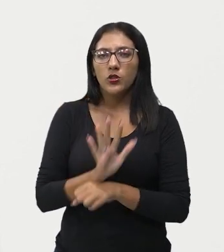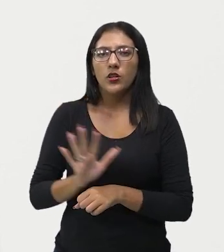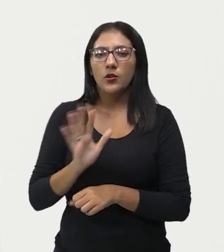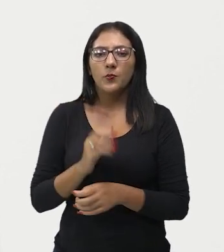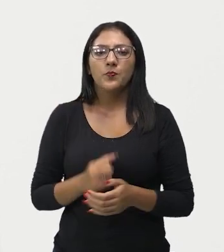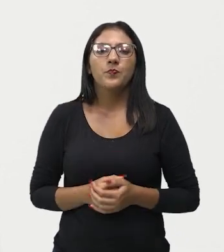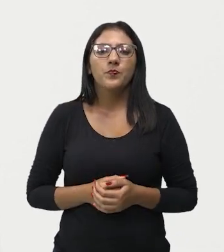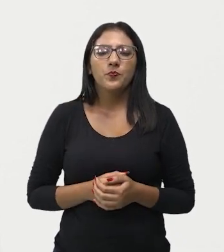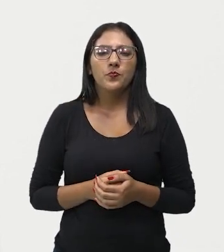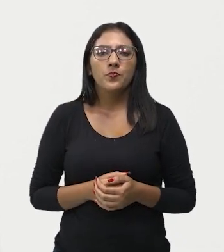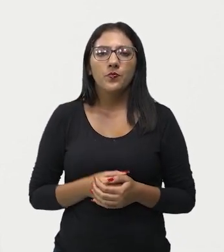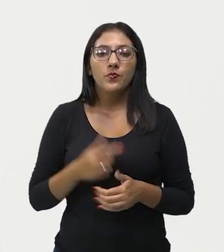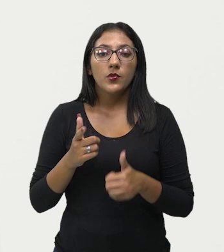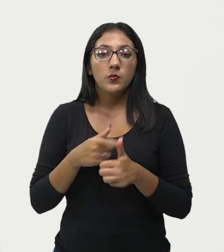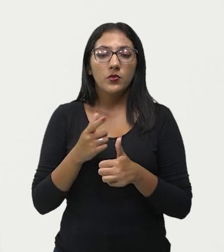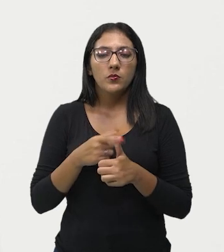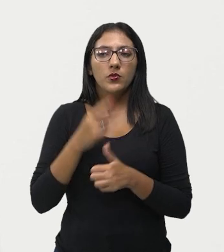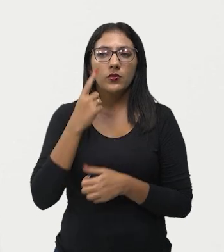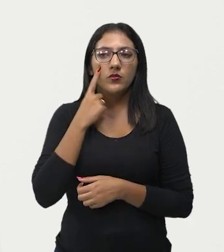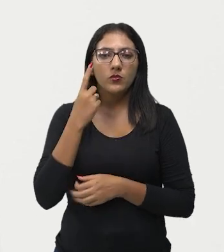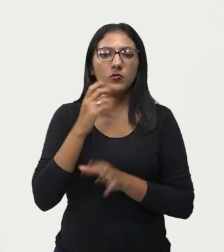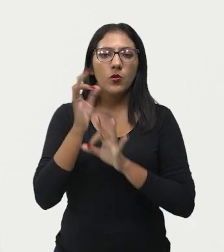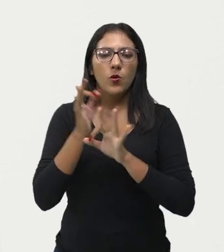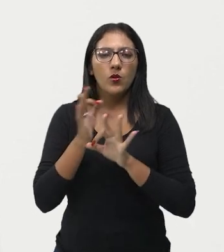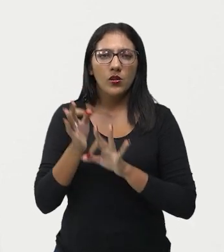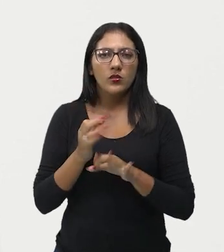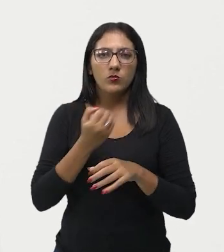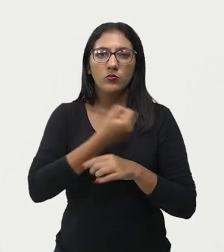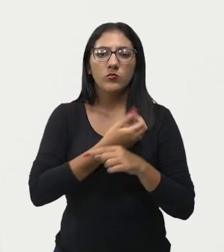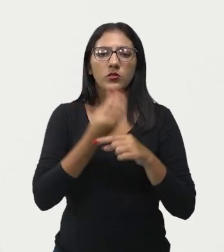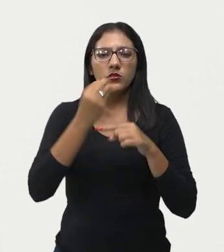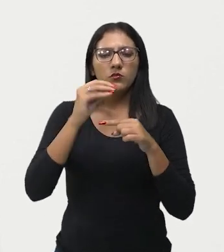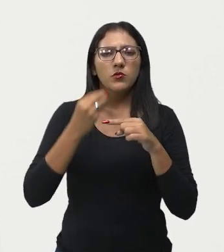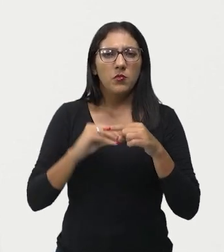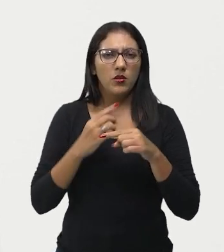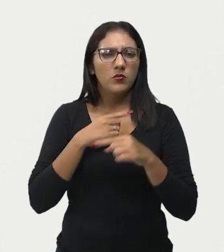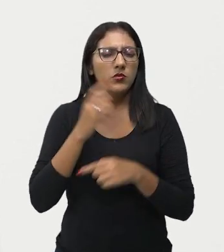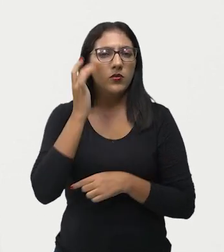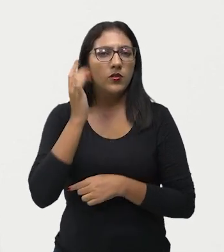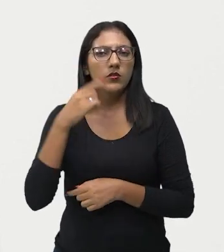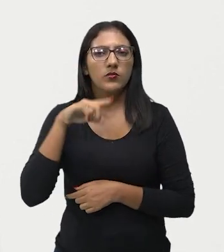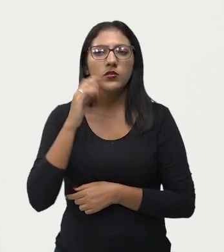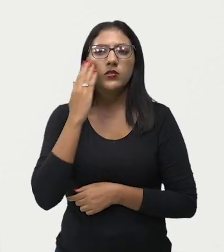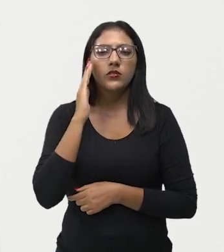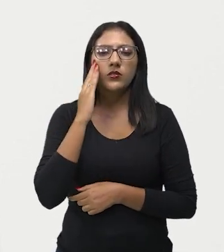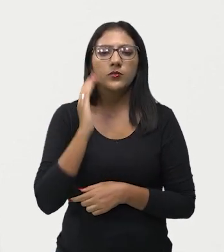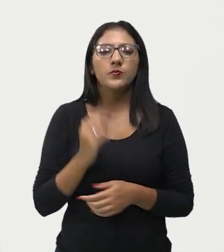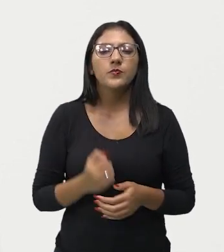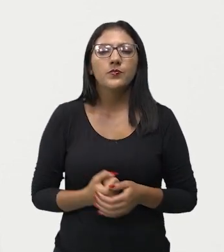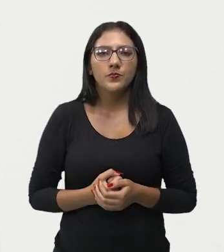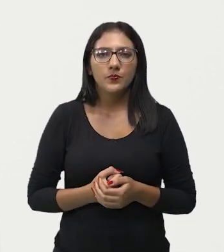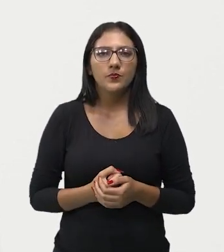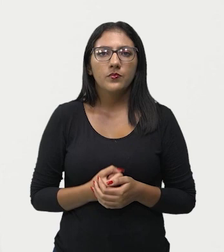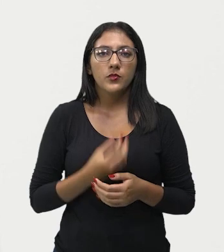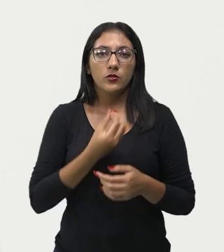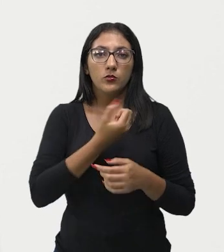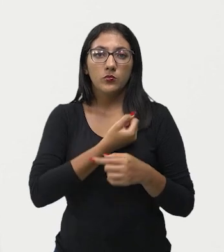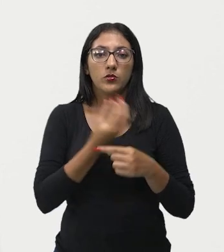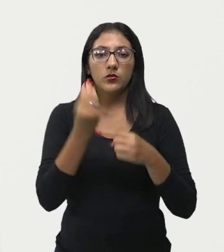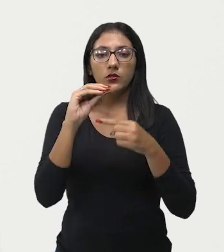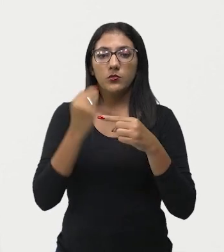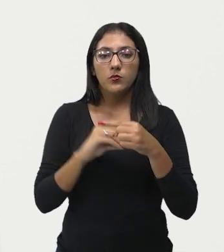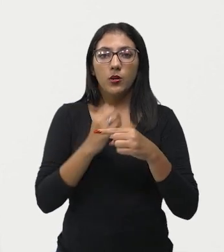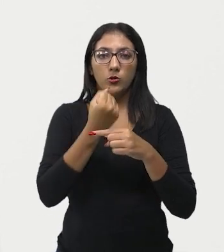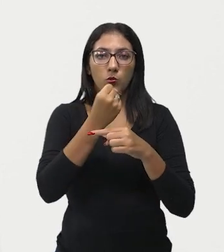primeiro cálculo, o professor vai escrever aqui na forma de... Vamos escrever aqui na forma de fração. Ó. A primeira ficaria 8 sobre 20.